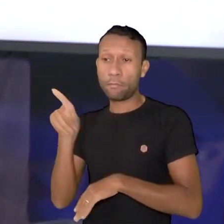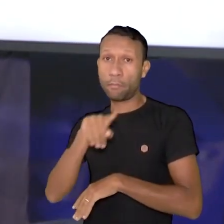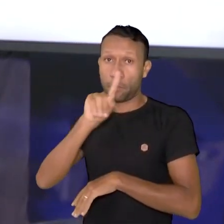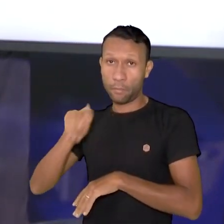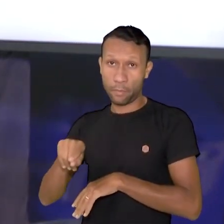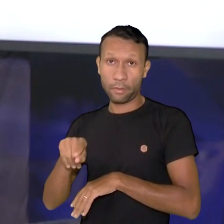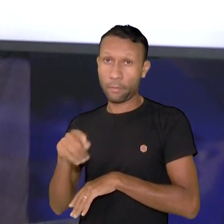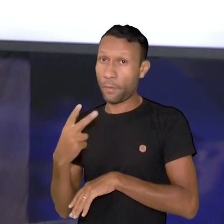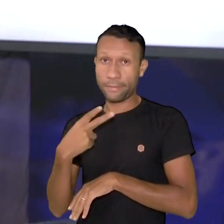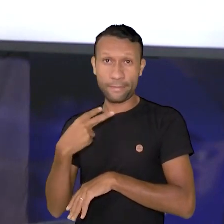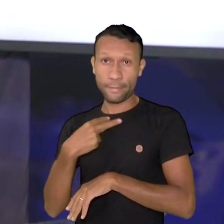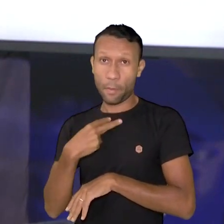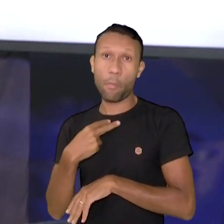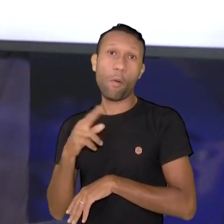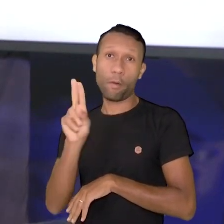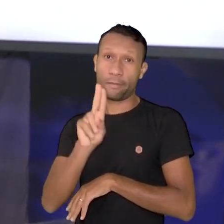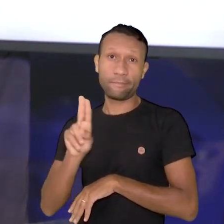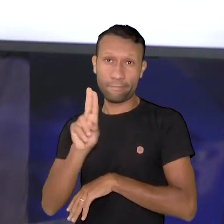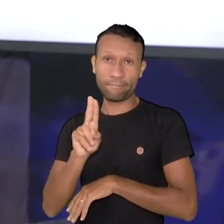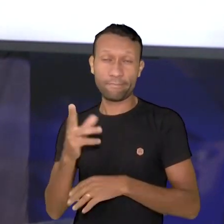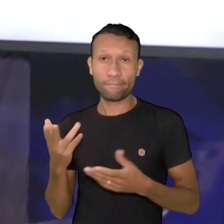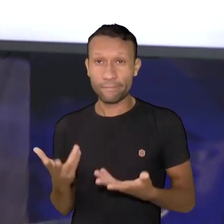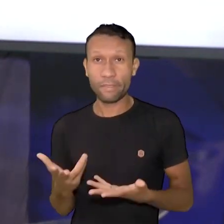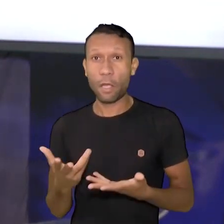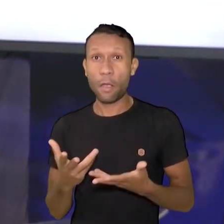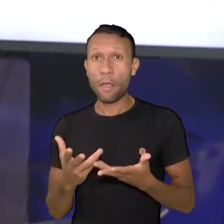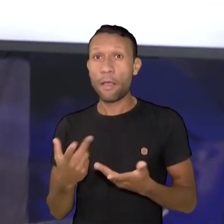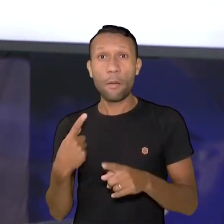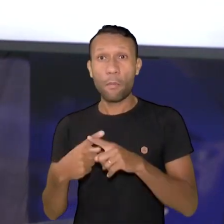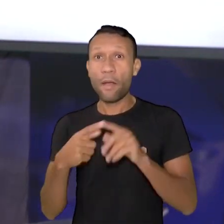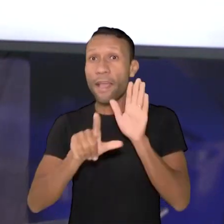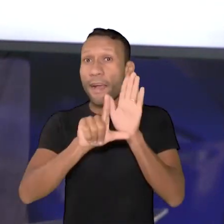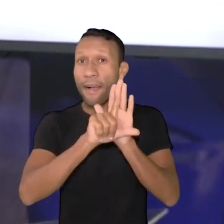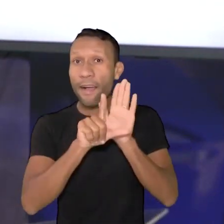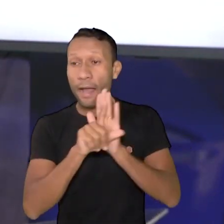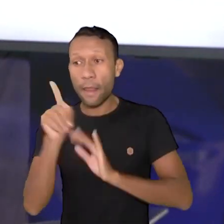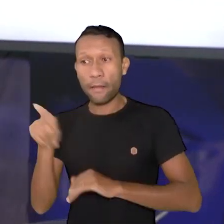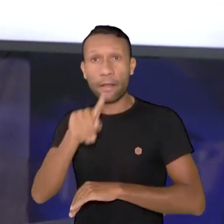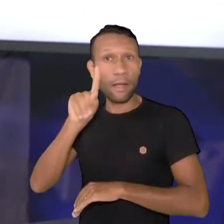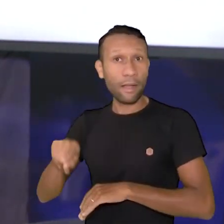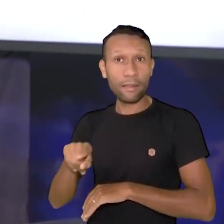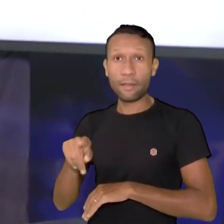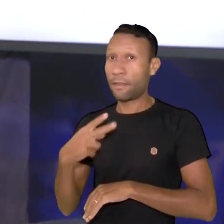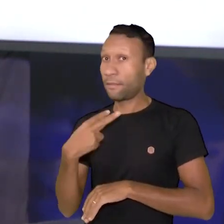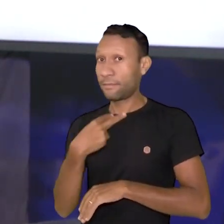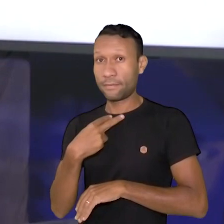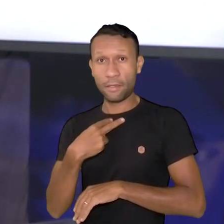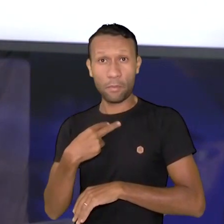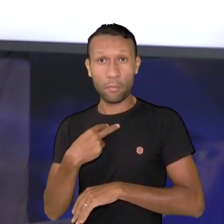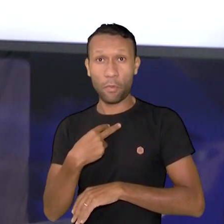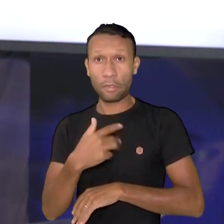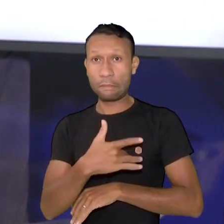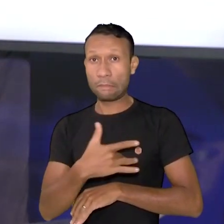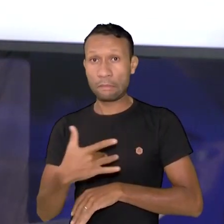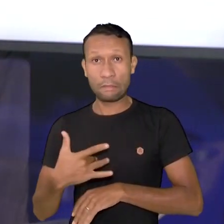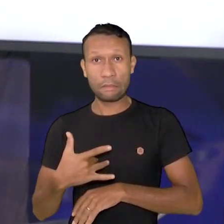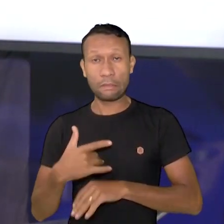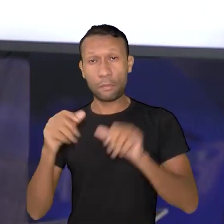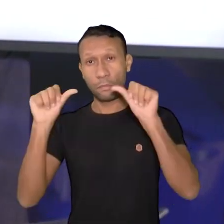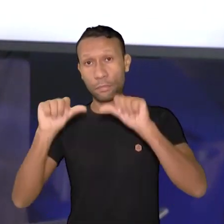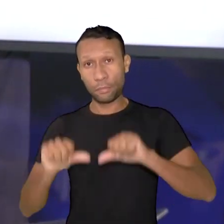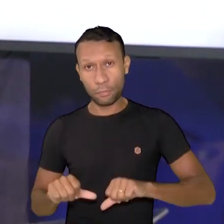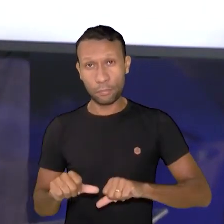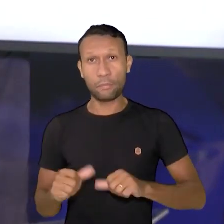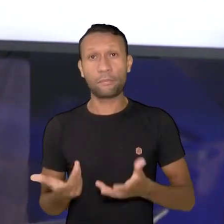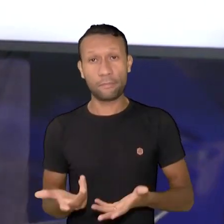que são aquelas que eu não posso consumir, que a lei diz, ó, não pode porque isso daqui faz mal. E aí ela se baseia em estudos científicos